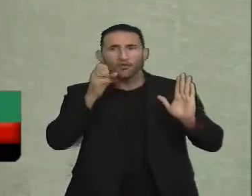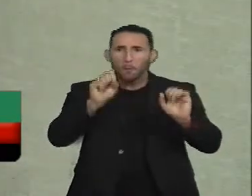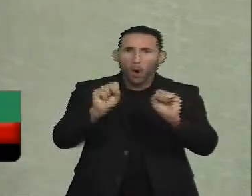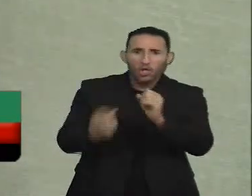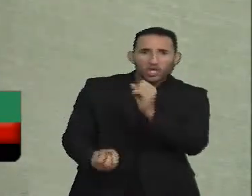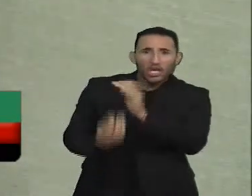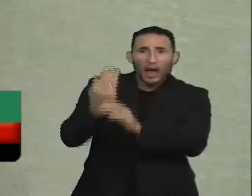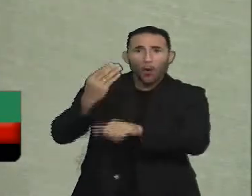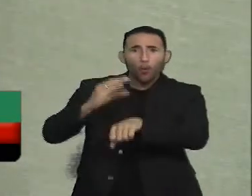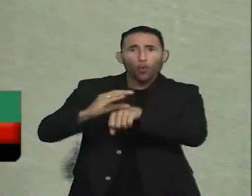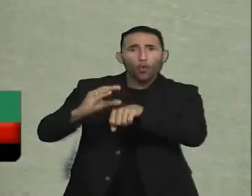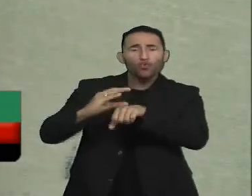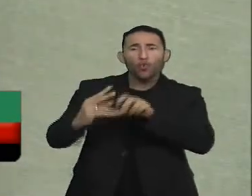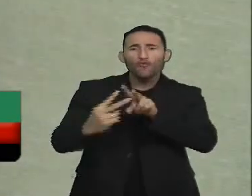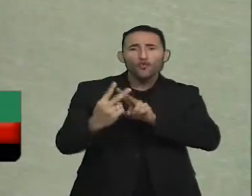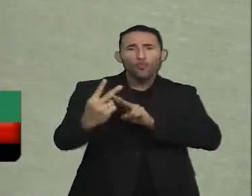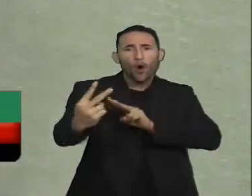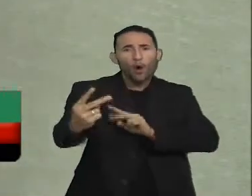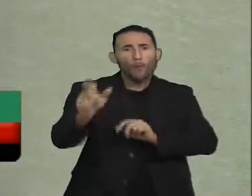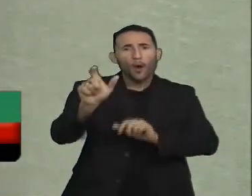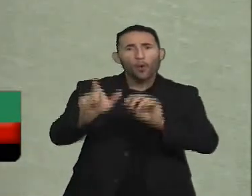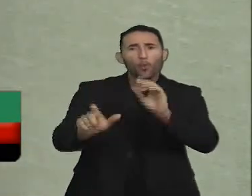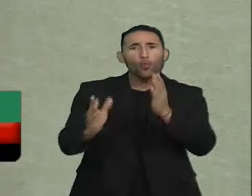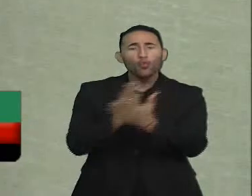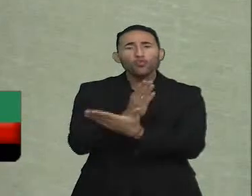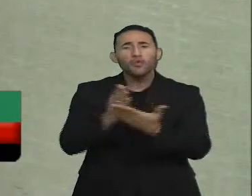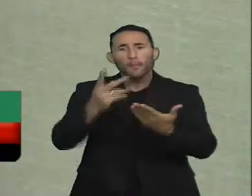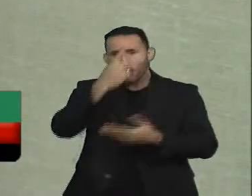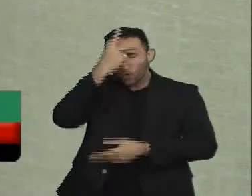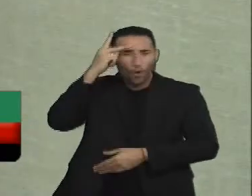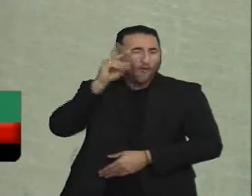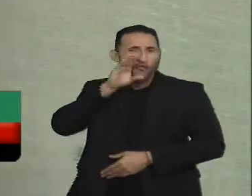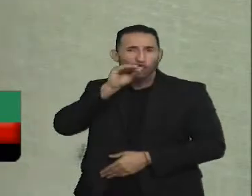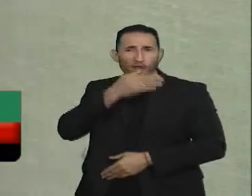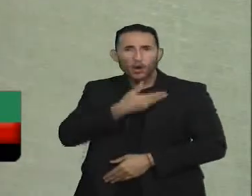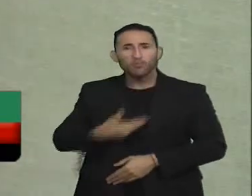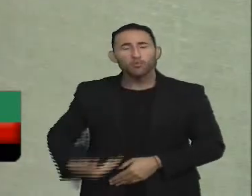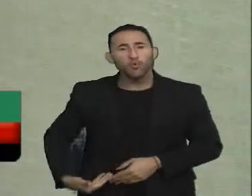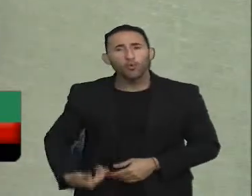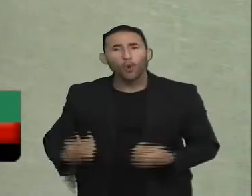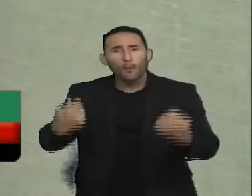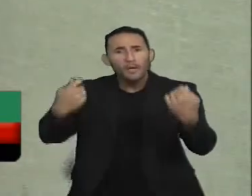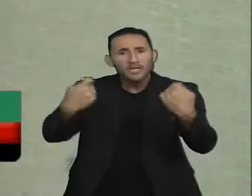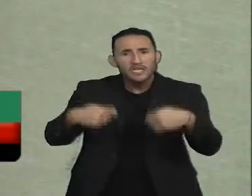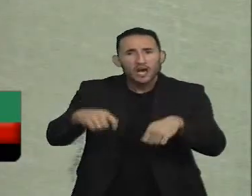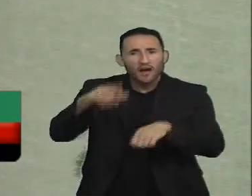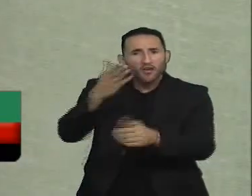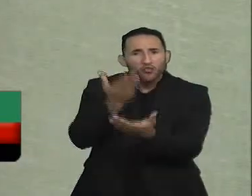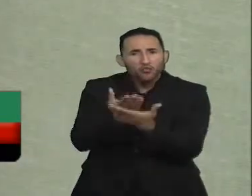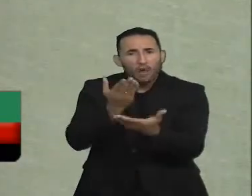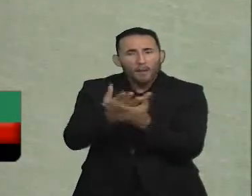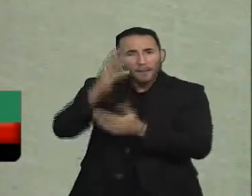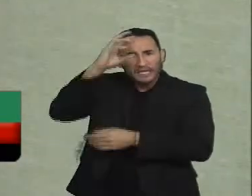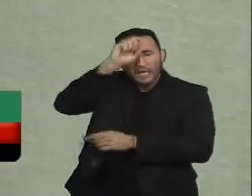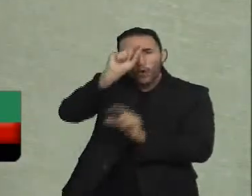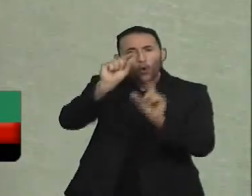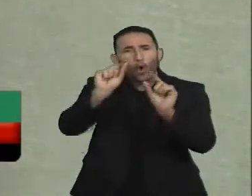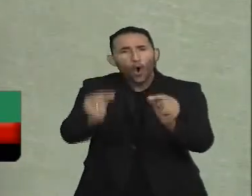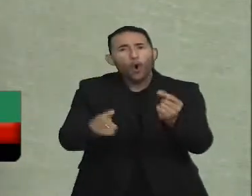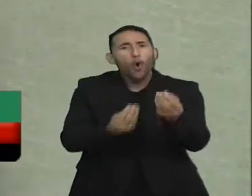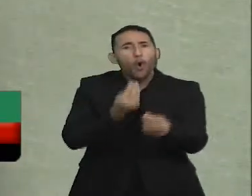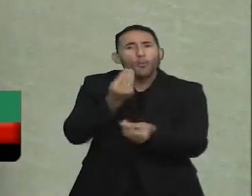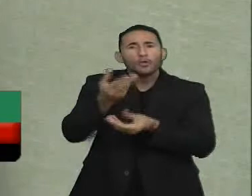para alguns servidores, o que é a palavra servir. E parabéns, César, não só você, toda a sua equipe. Sempre eu